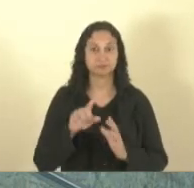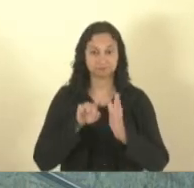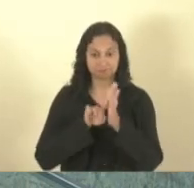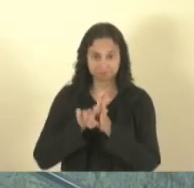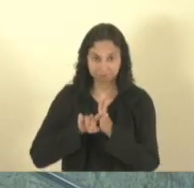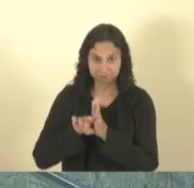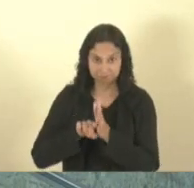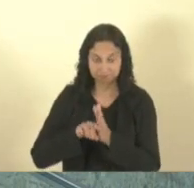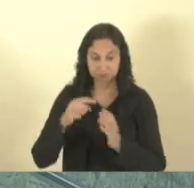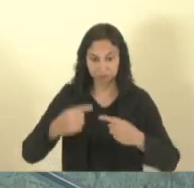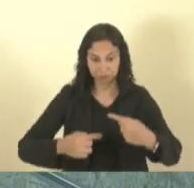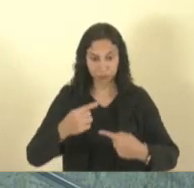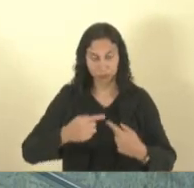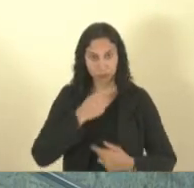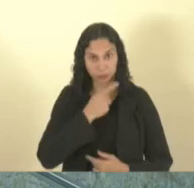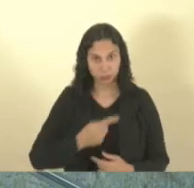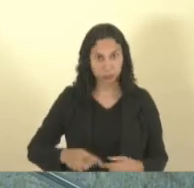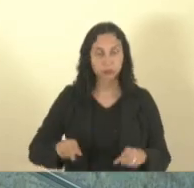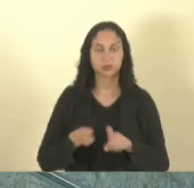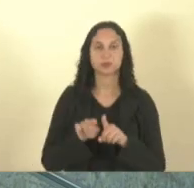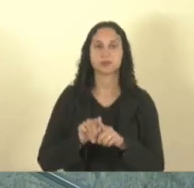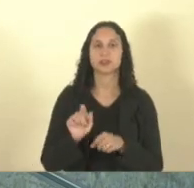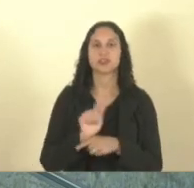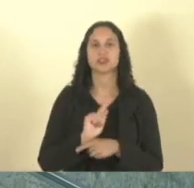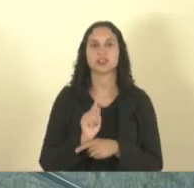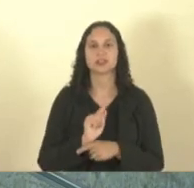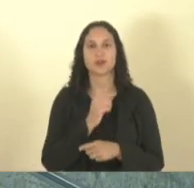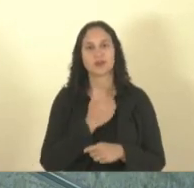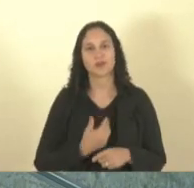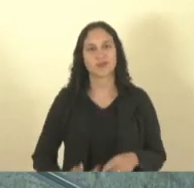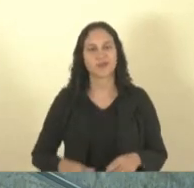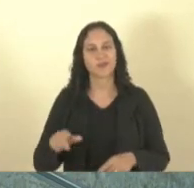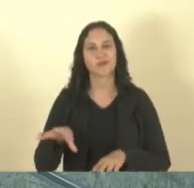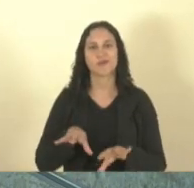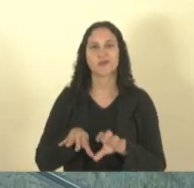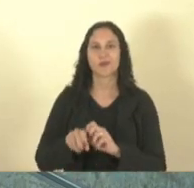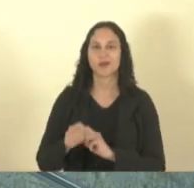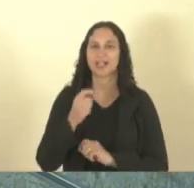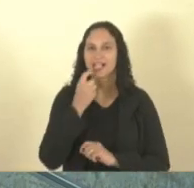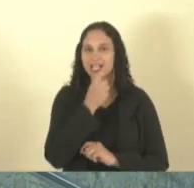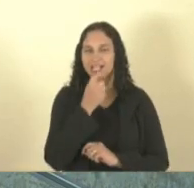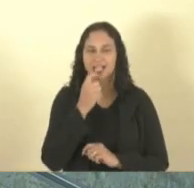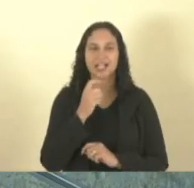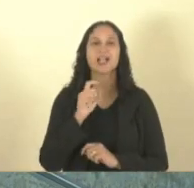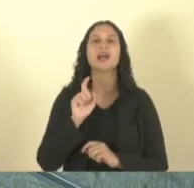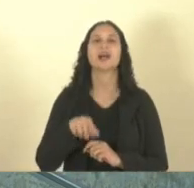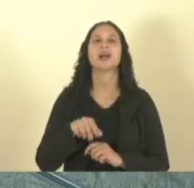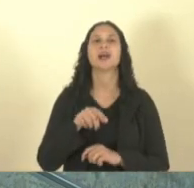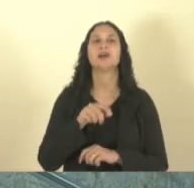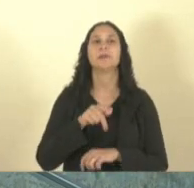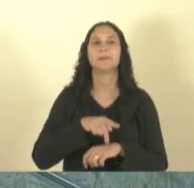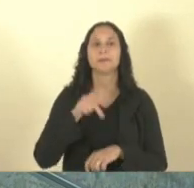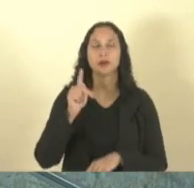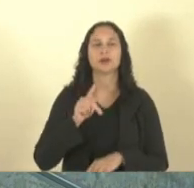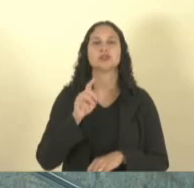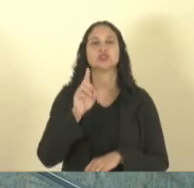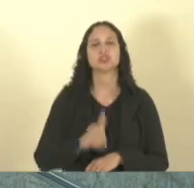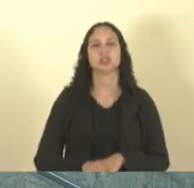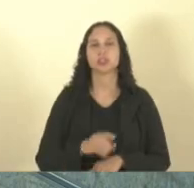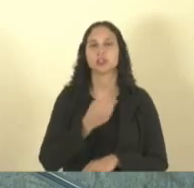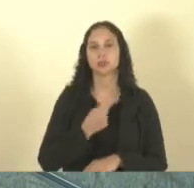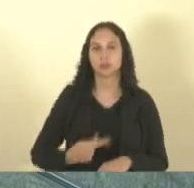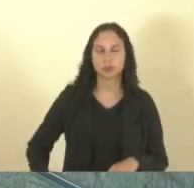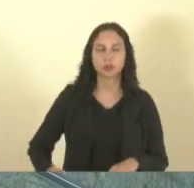Especialista em políticas públicas e gestão governamental. Formada em odontologia, pós-graduada em direito público, MBA